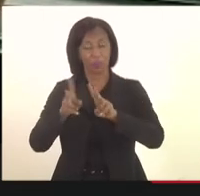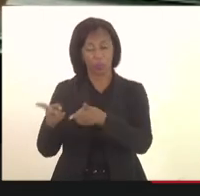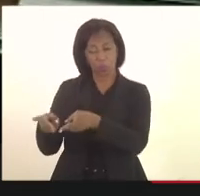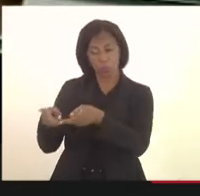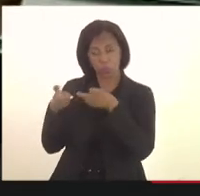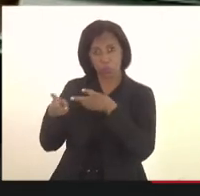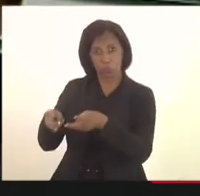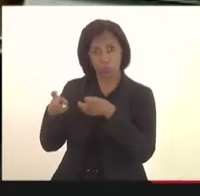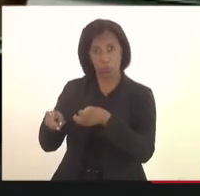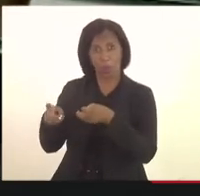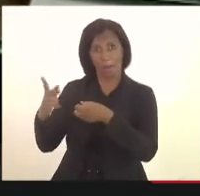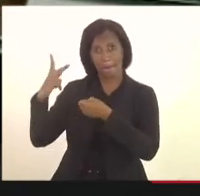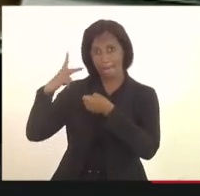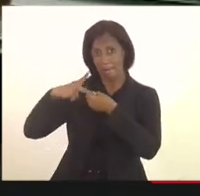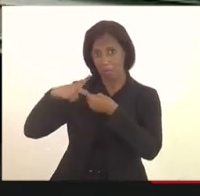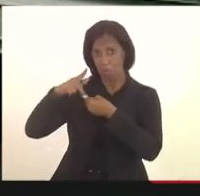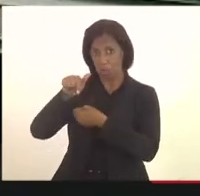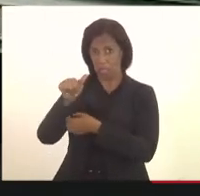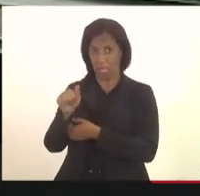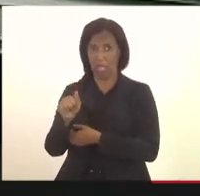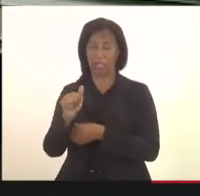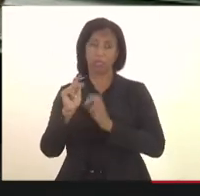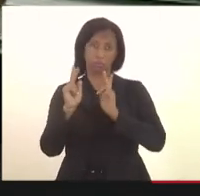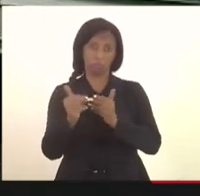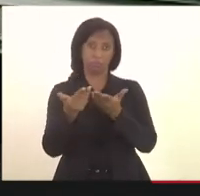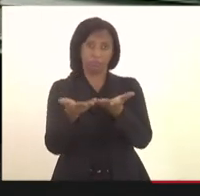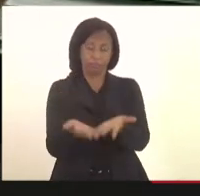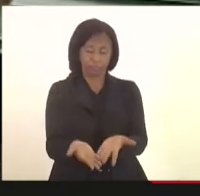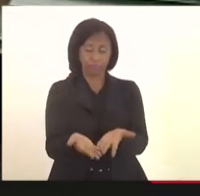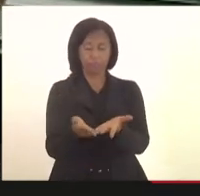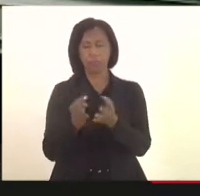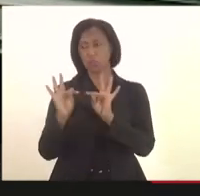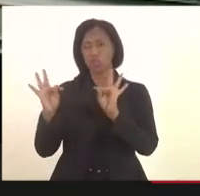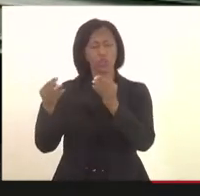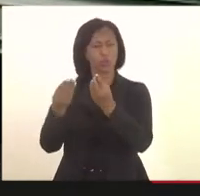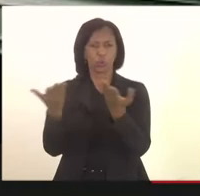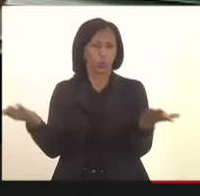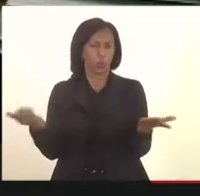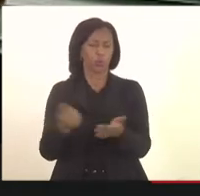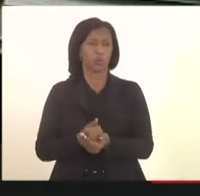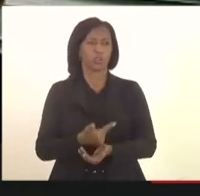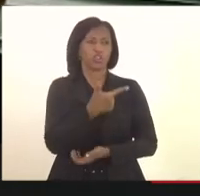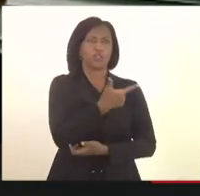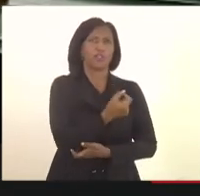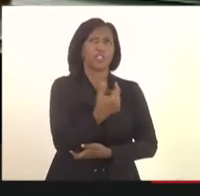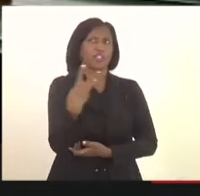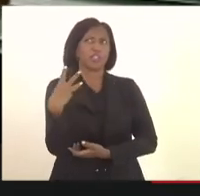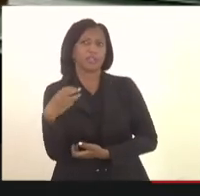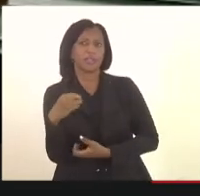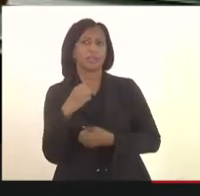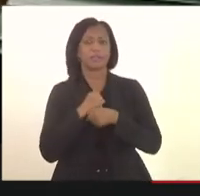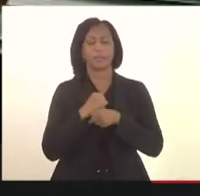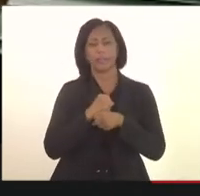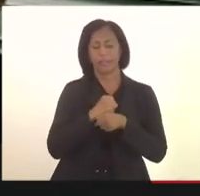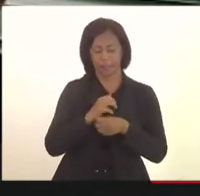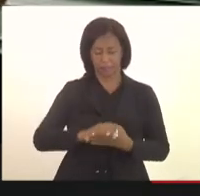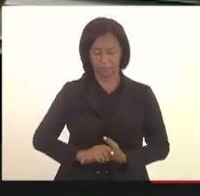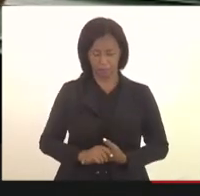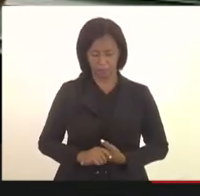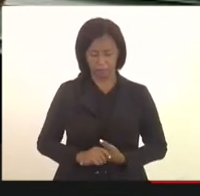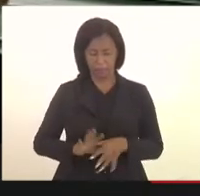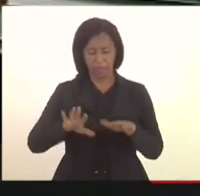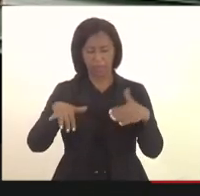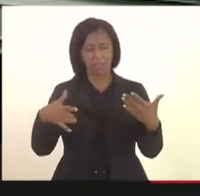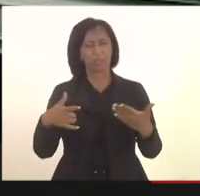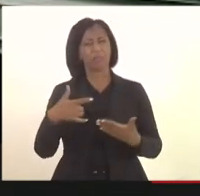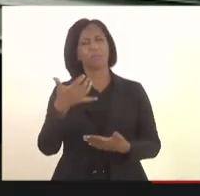de petróleo e gás, aí no caso seu, mas de todos em geral, de 20, 30 anos. Então, eu queria que o senhor